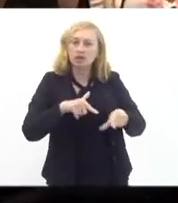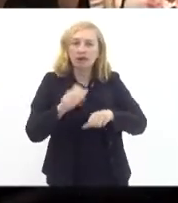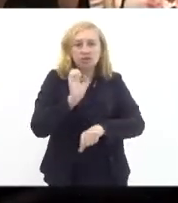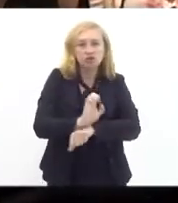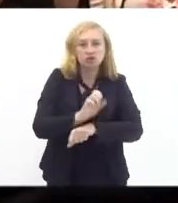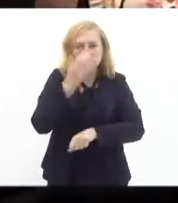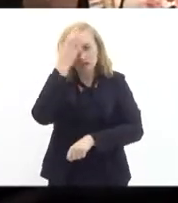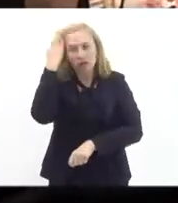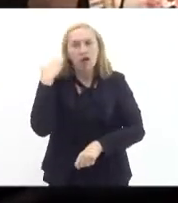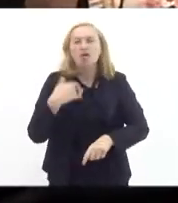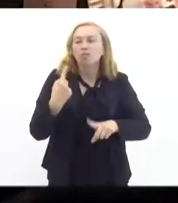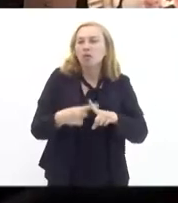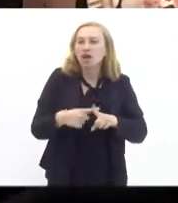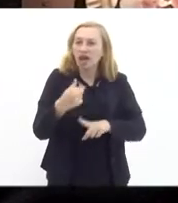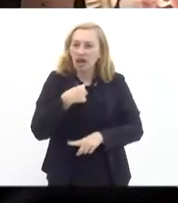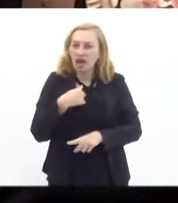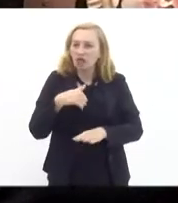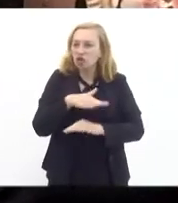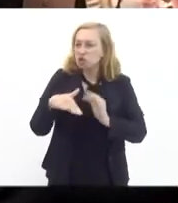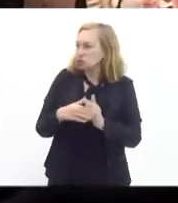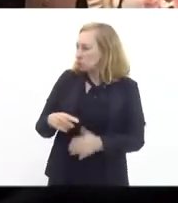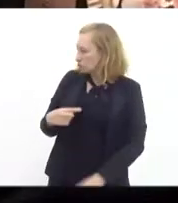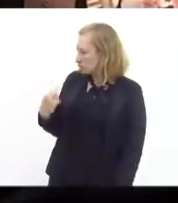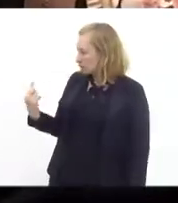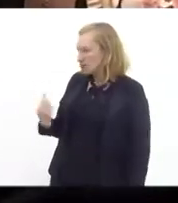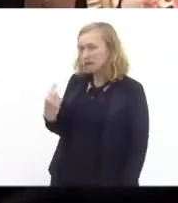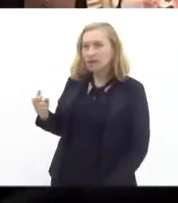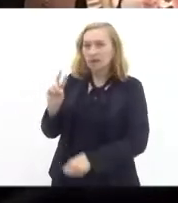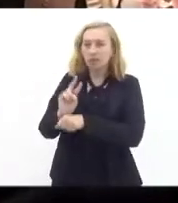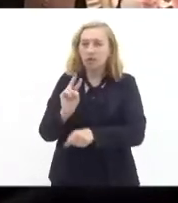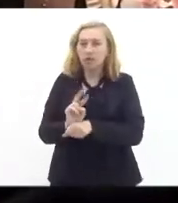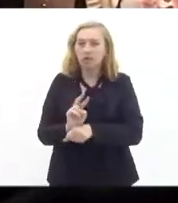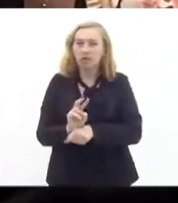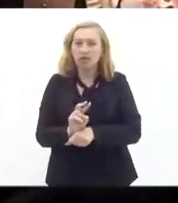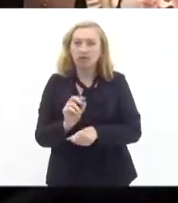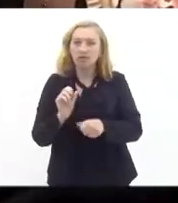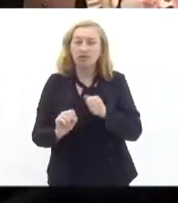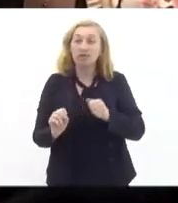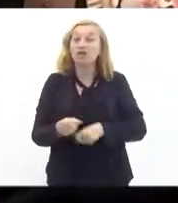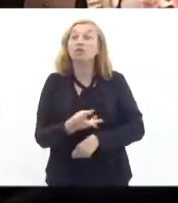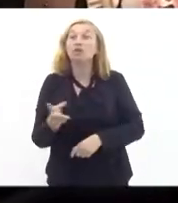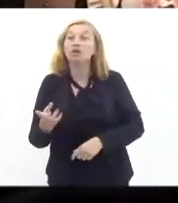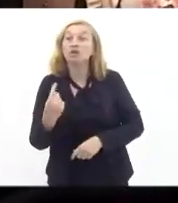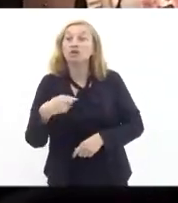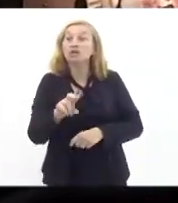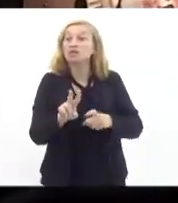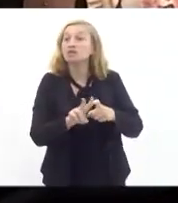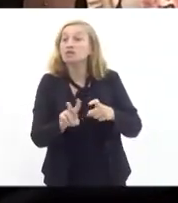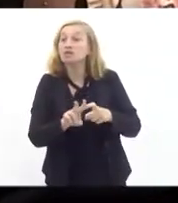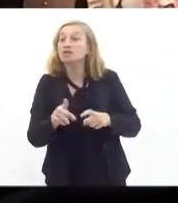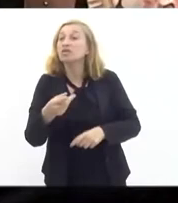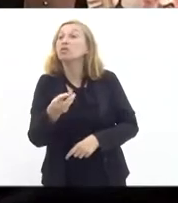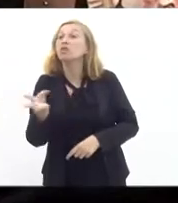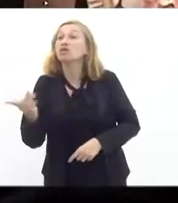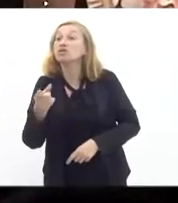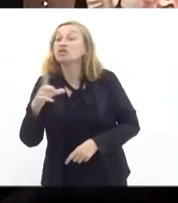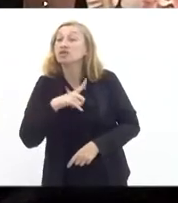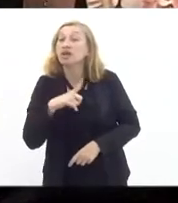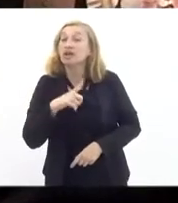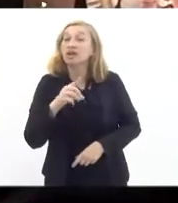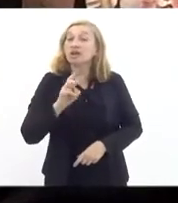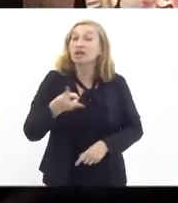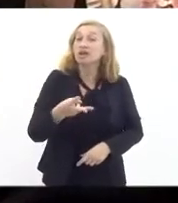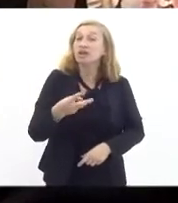Estado. Porque eu e todas aqui, protetores, devem ter quantos devendo ao veterinário? Eu tenho 3 mil. Quanto a senhora tem? Fulano